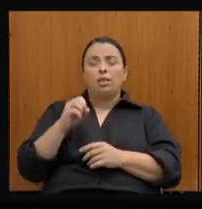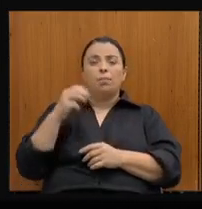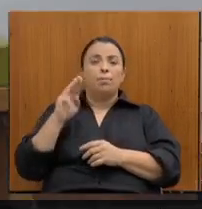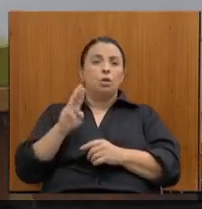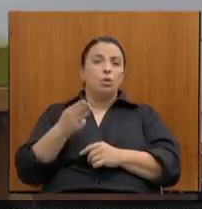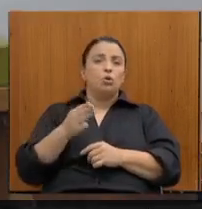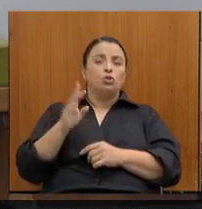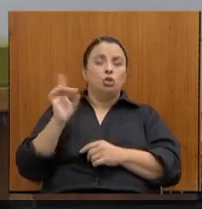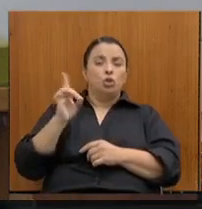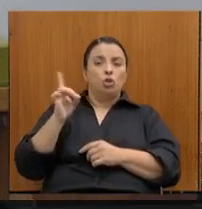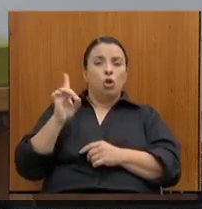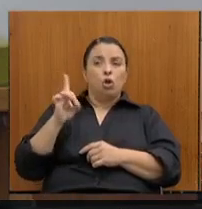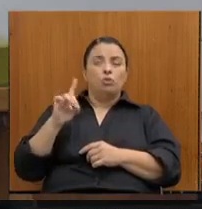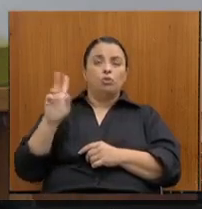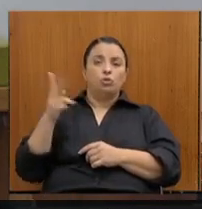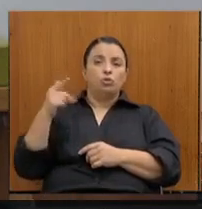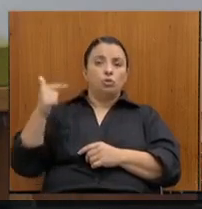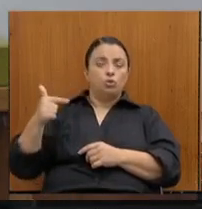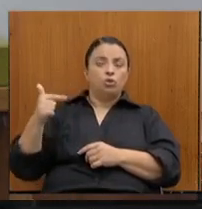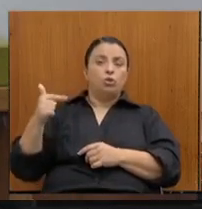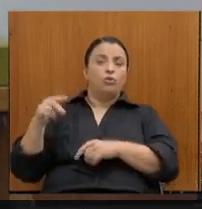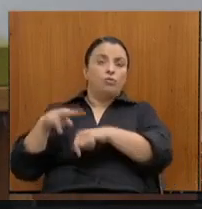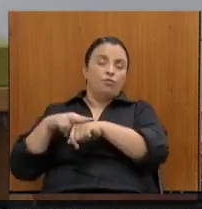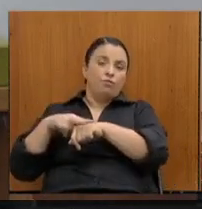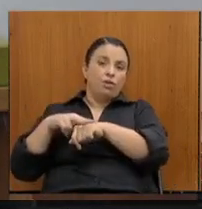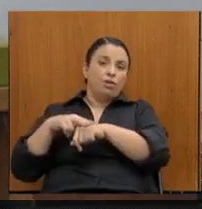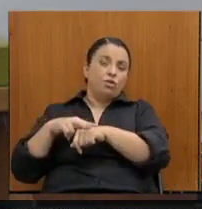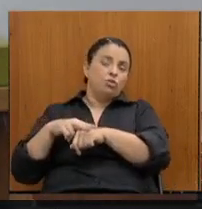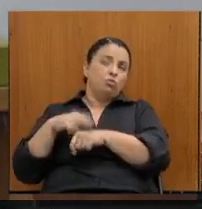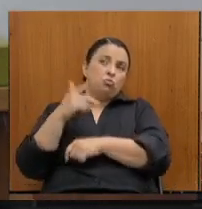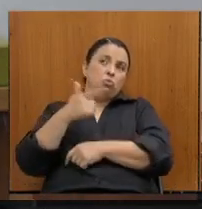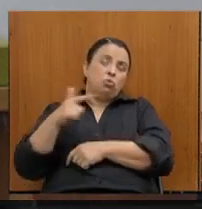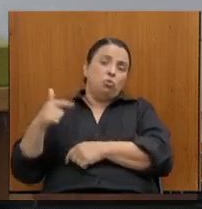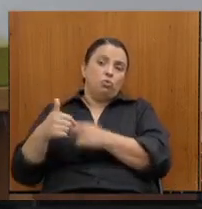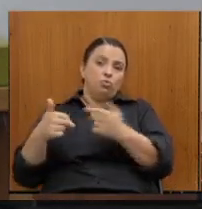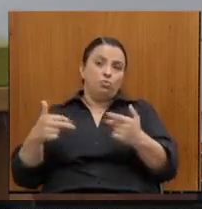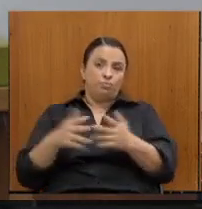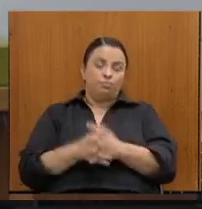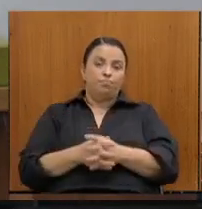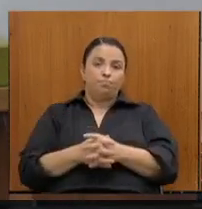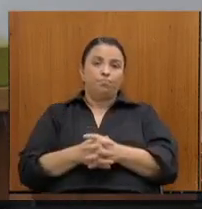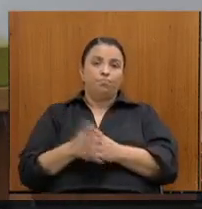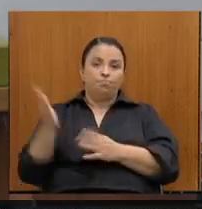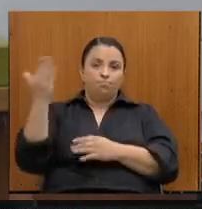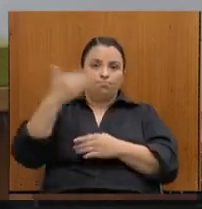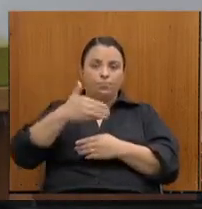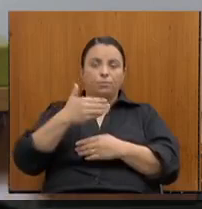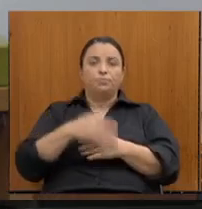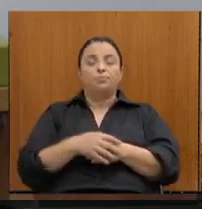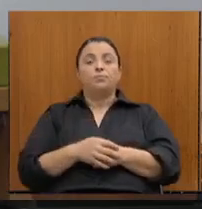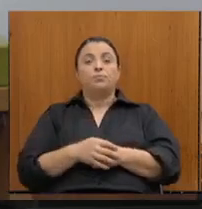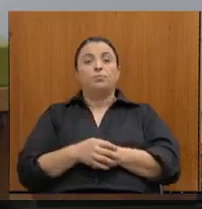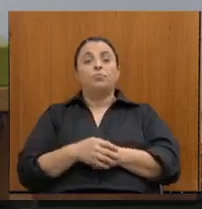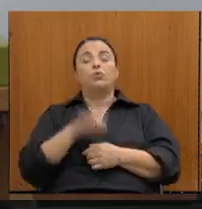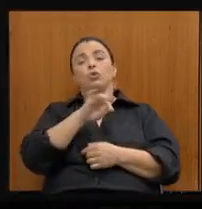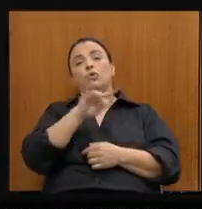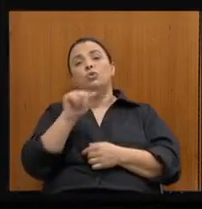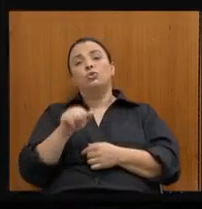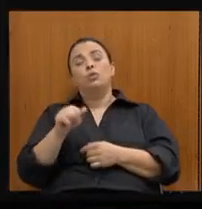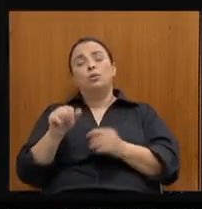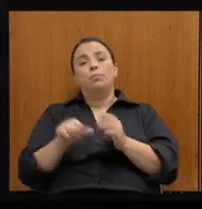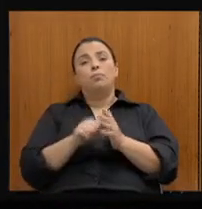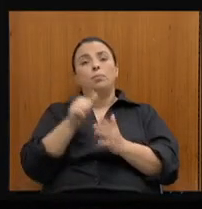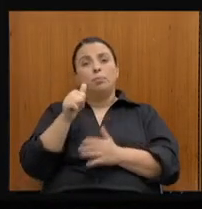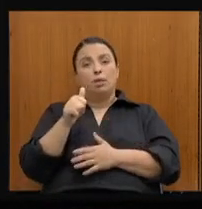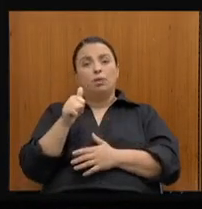hidrogênio Verde outras coisas o próximo por favor é no dia primeiro de outubro agora a